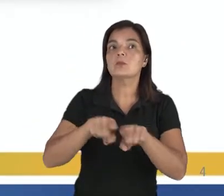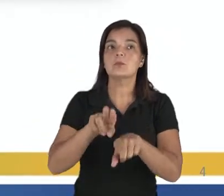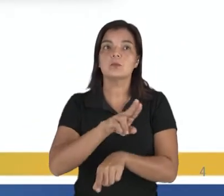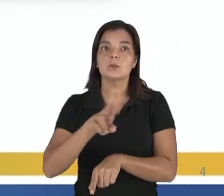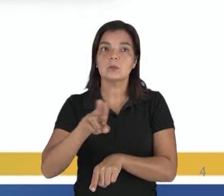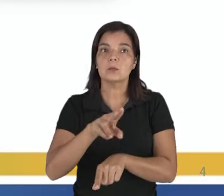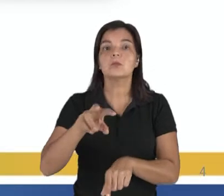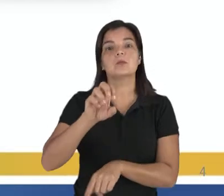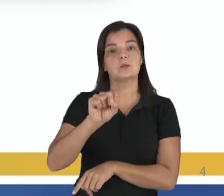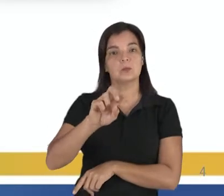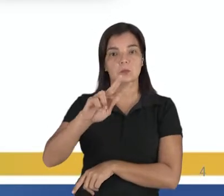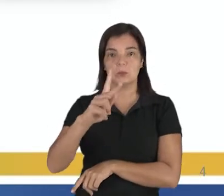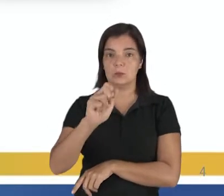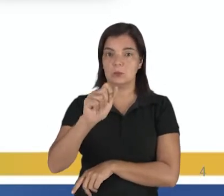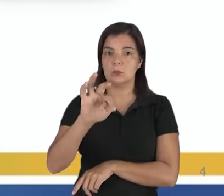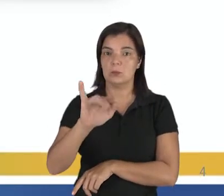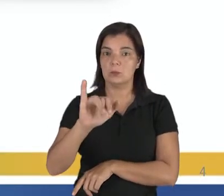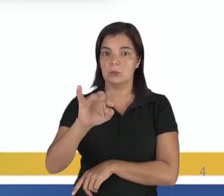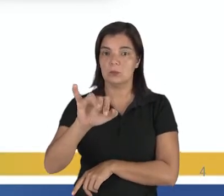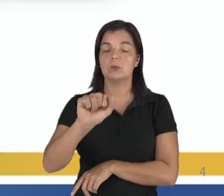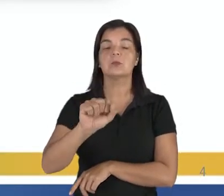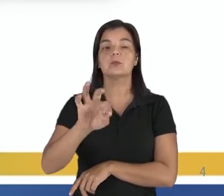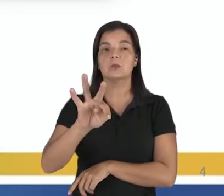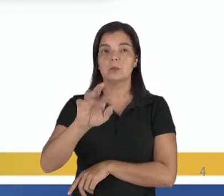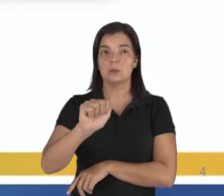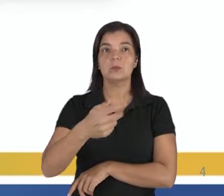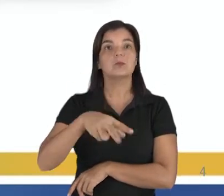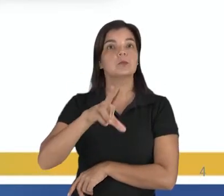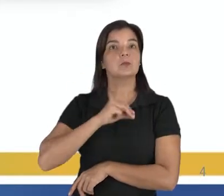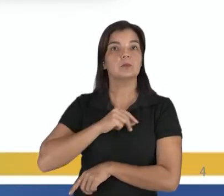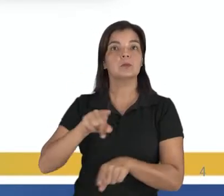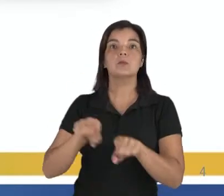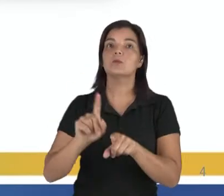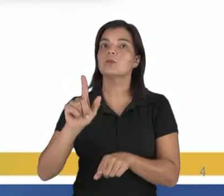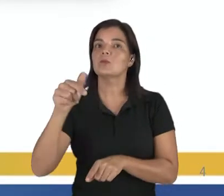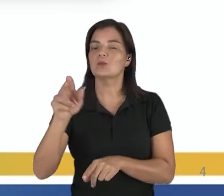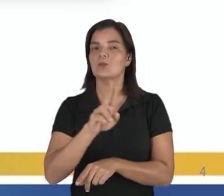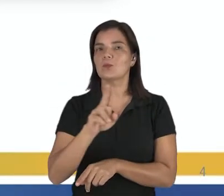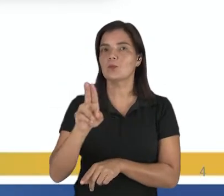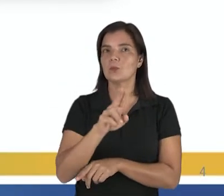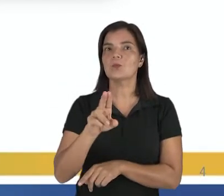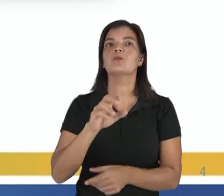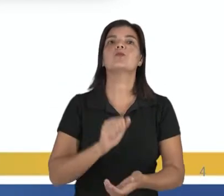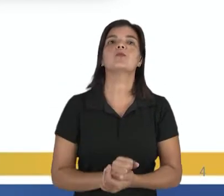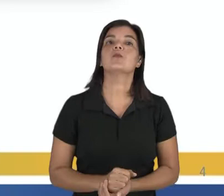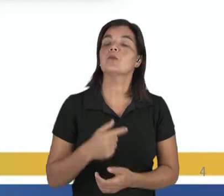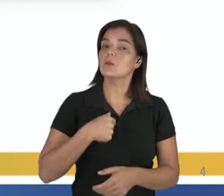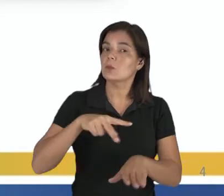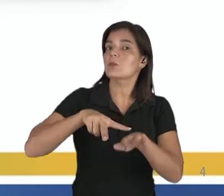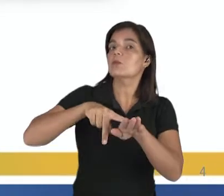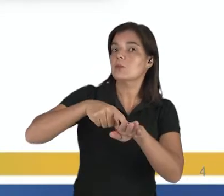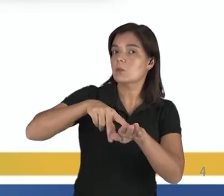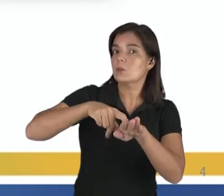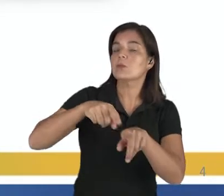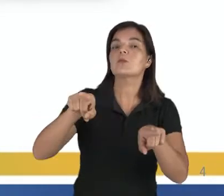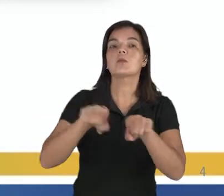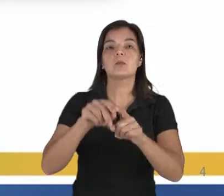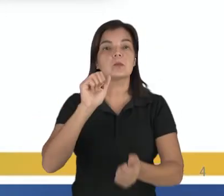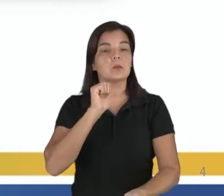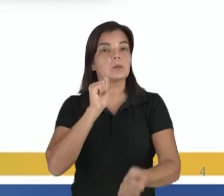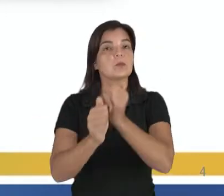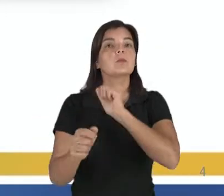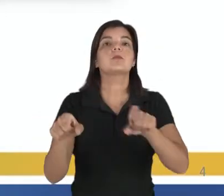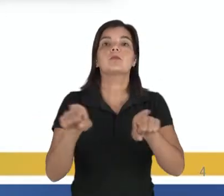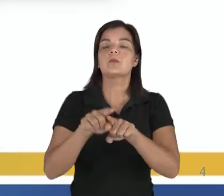de skatista, enquanto em Portugal chama-se de skater. O skate é considerado um esporte radical, dado o seu